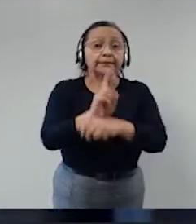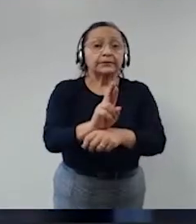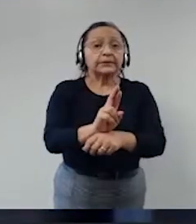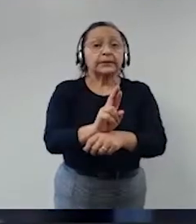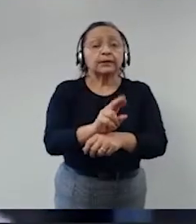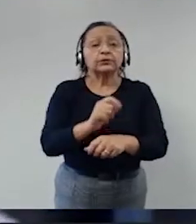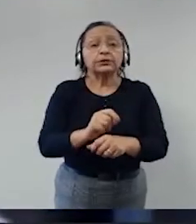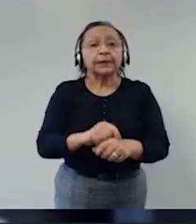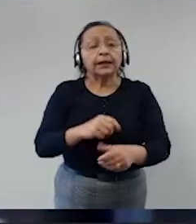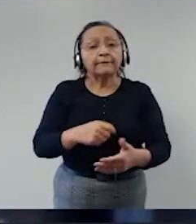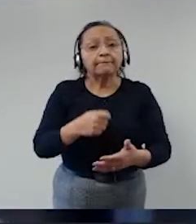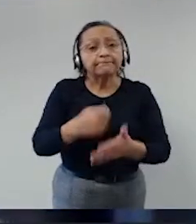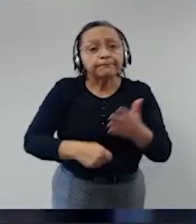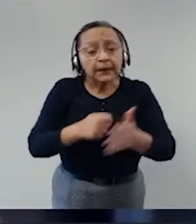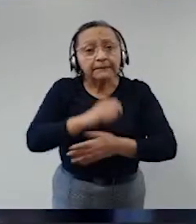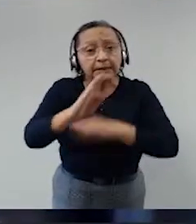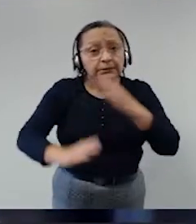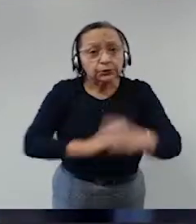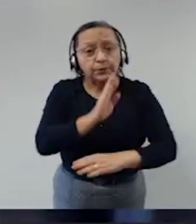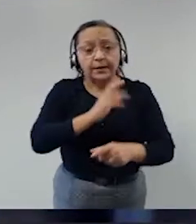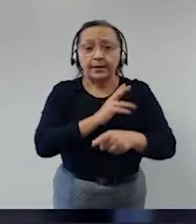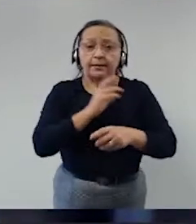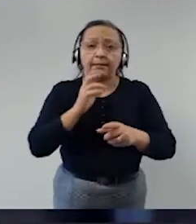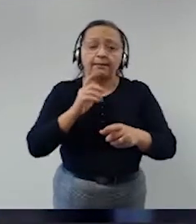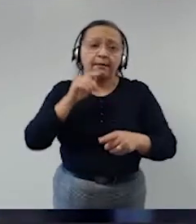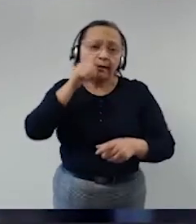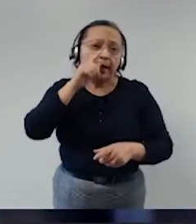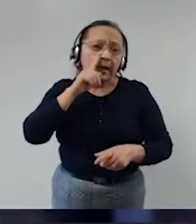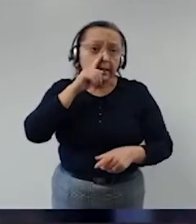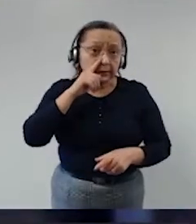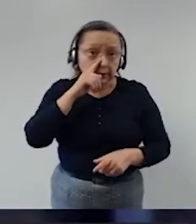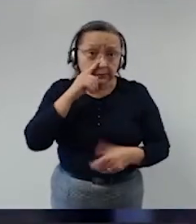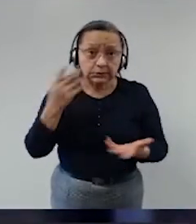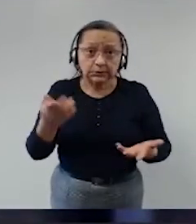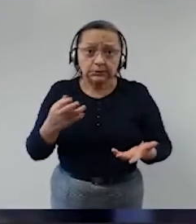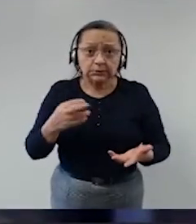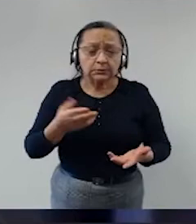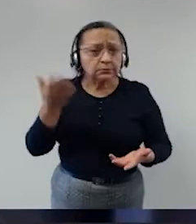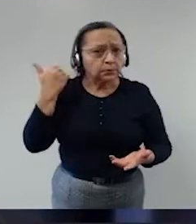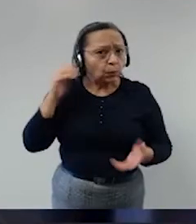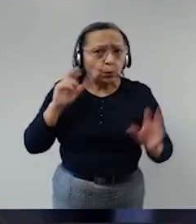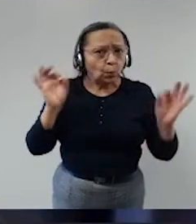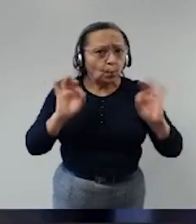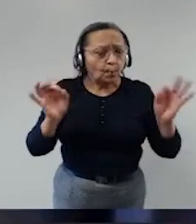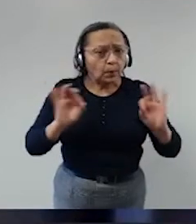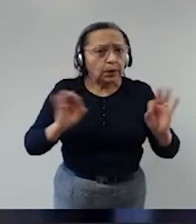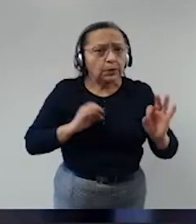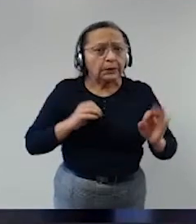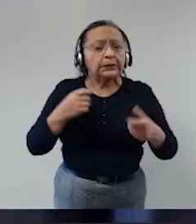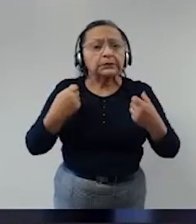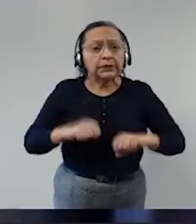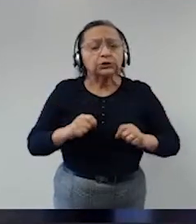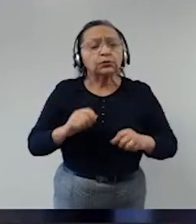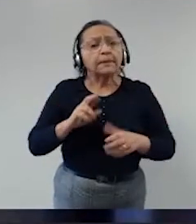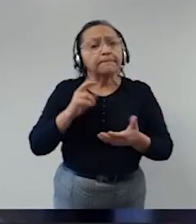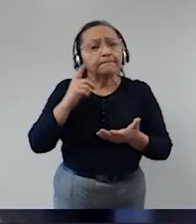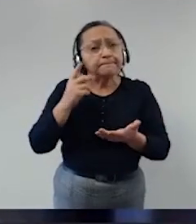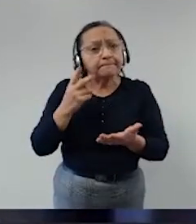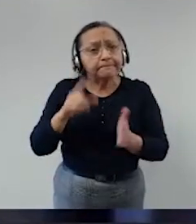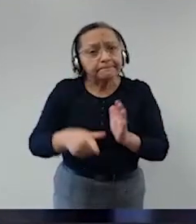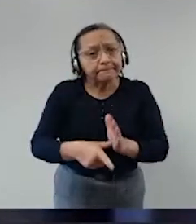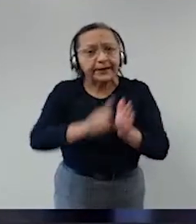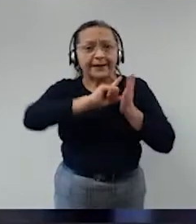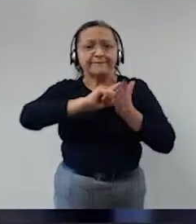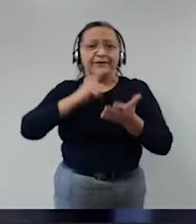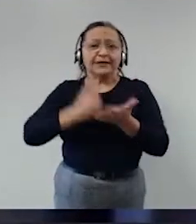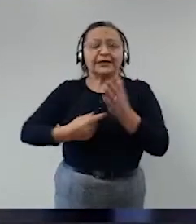de crise, jamais olvidaram a necessidade de uma prévia negociação coletiva para